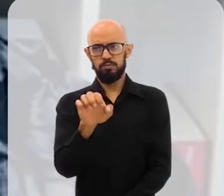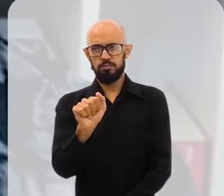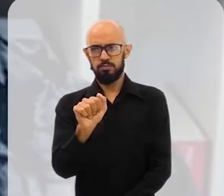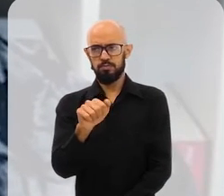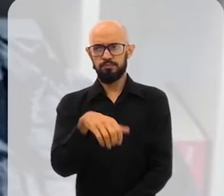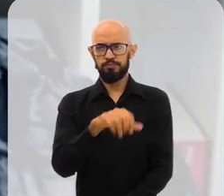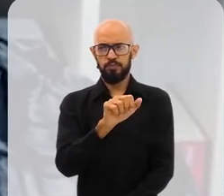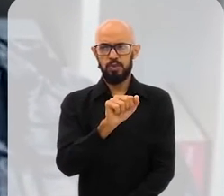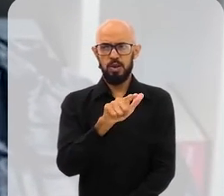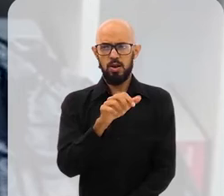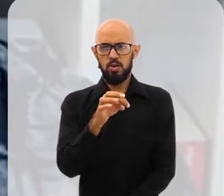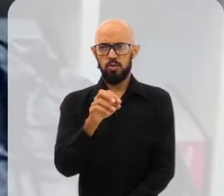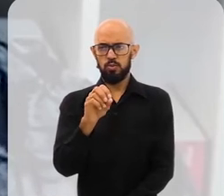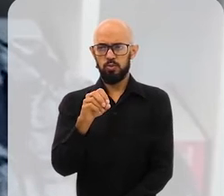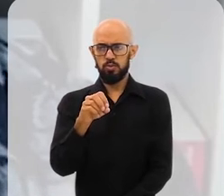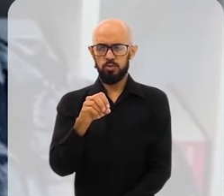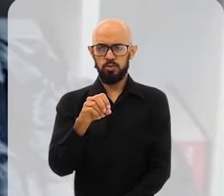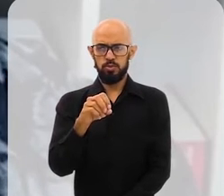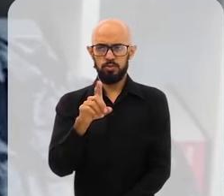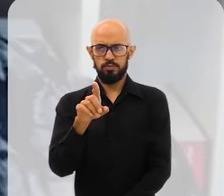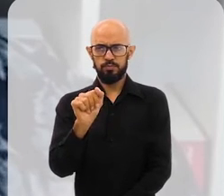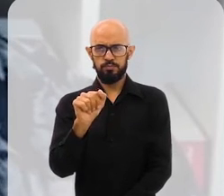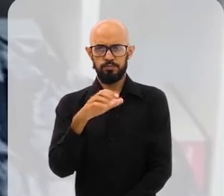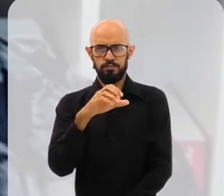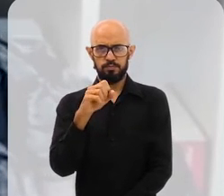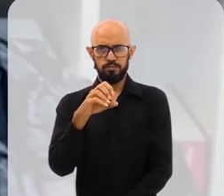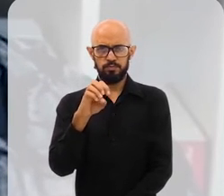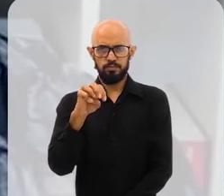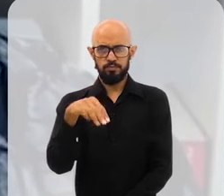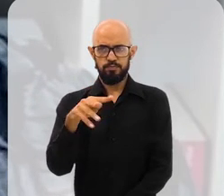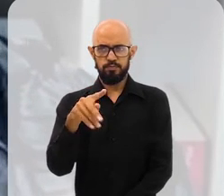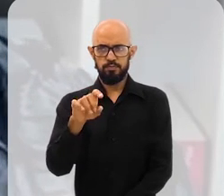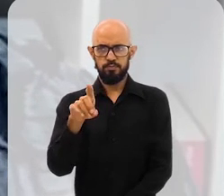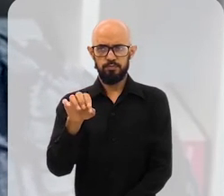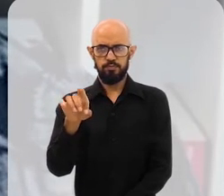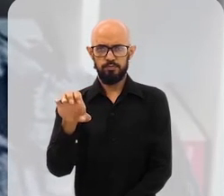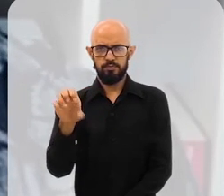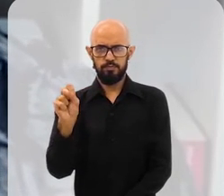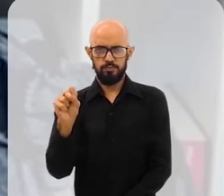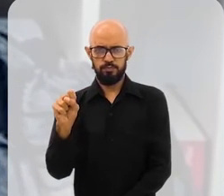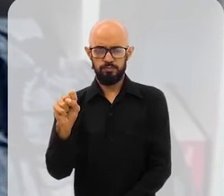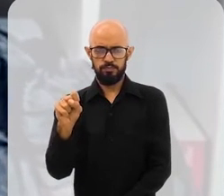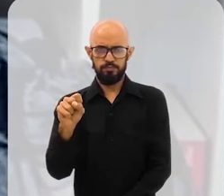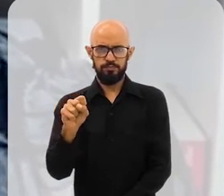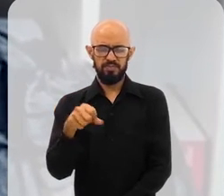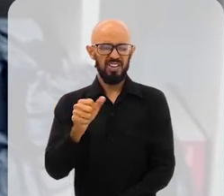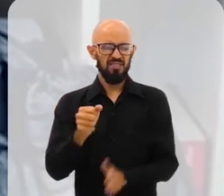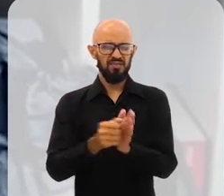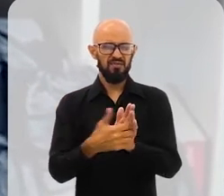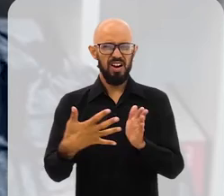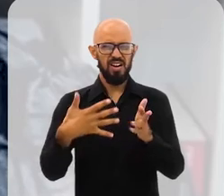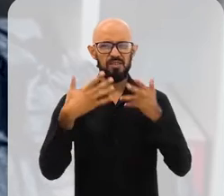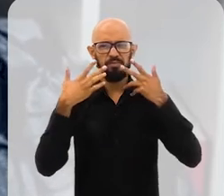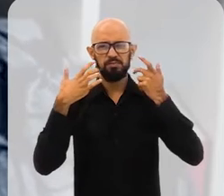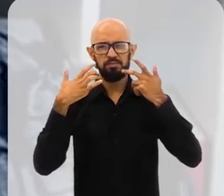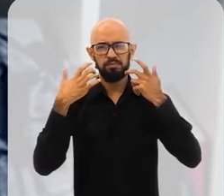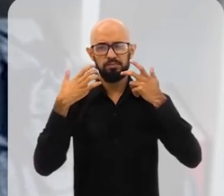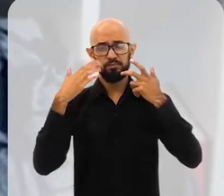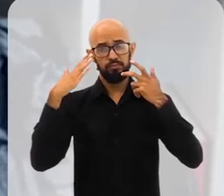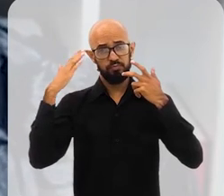Compadecida sonho de uma noite de verão no seu currículo teatral inclui peças de grandes autores